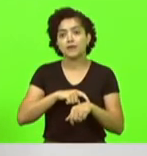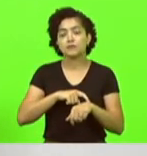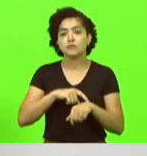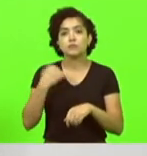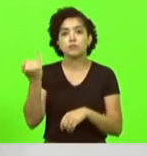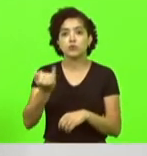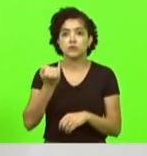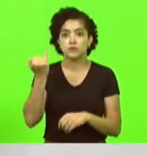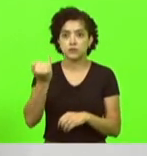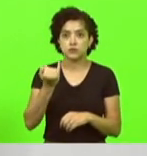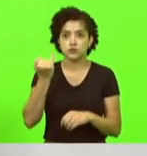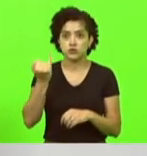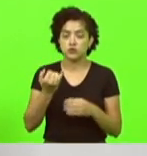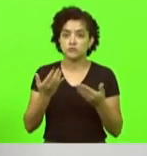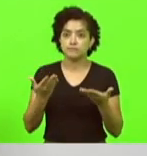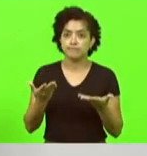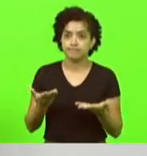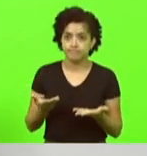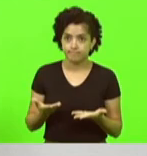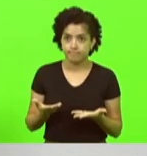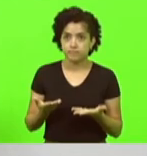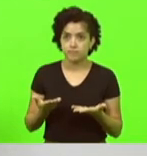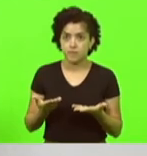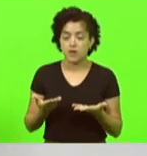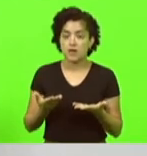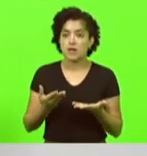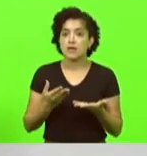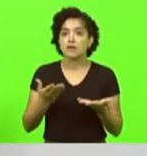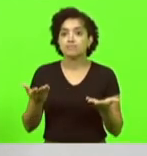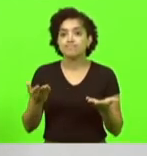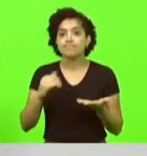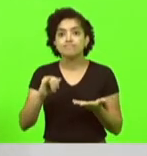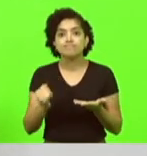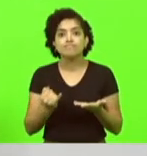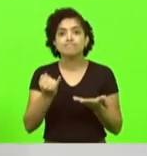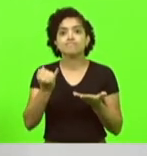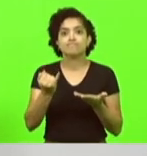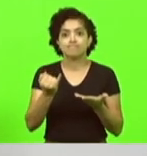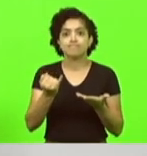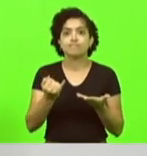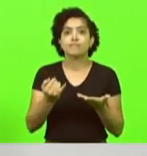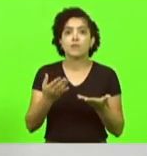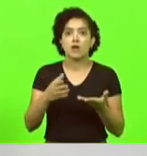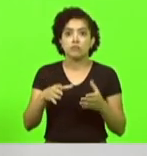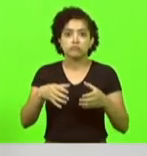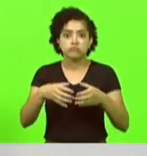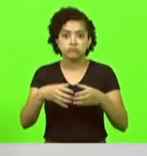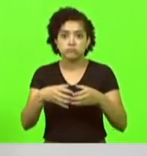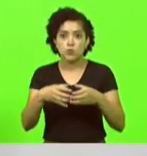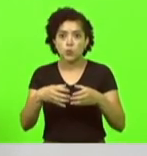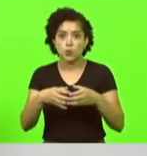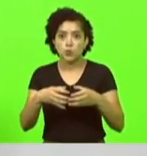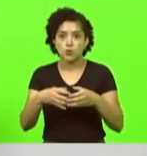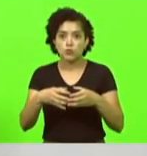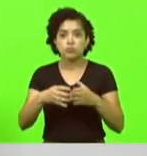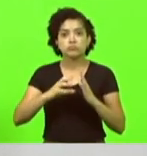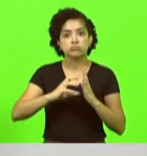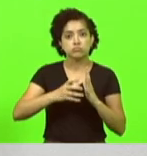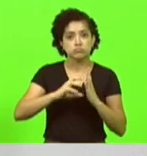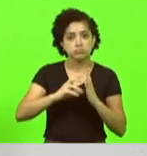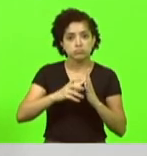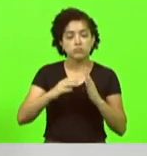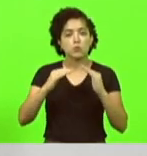Parlamento aonde nós estamos tendo a oportunidade de um mesmo partido após bons